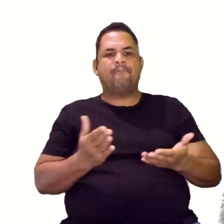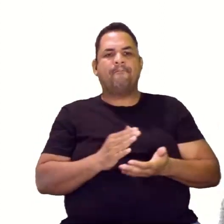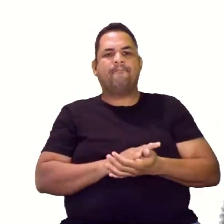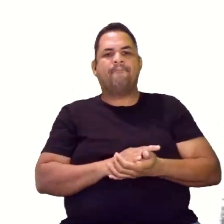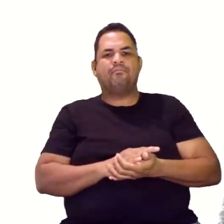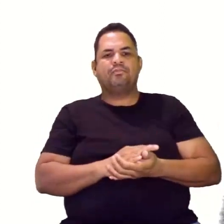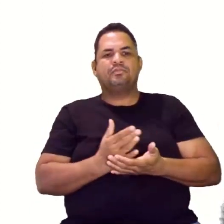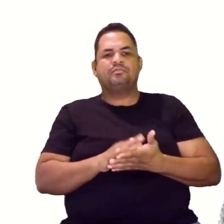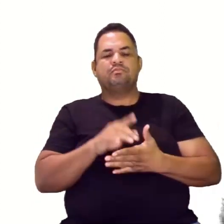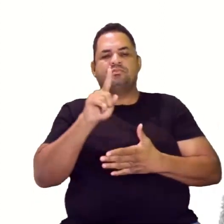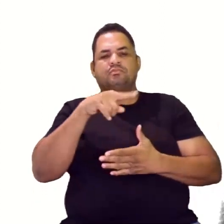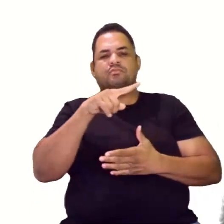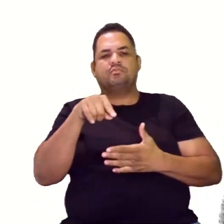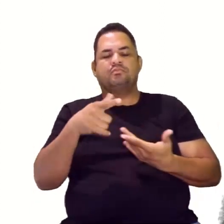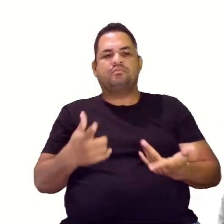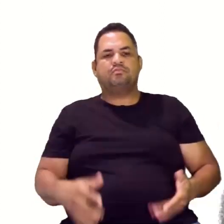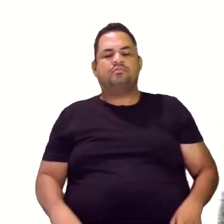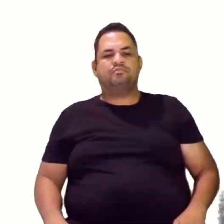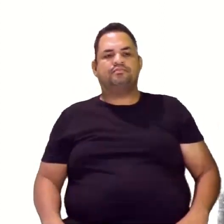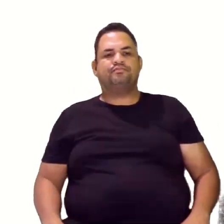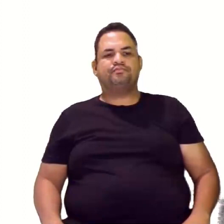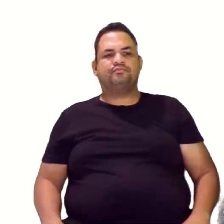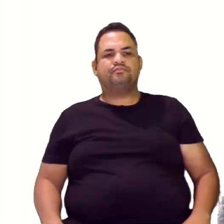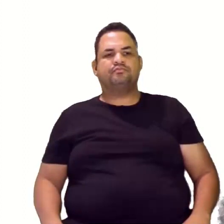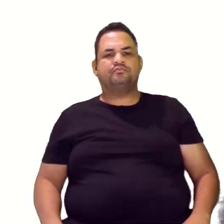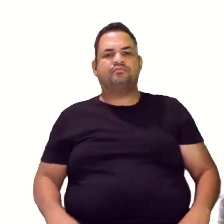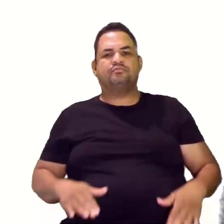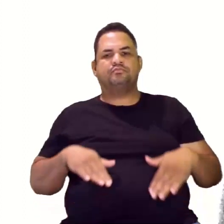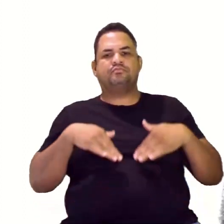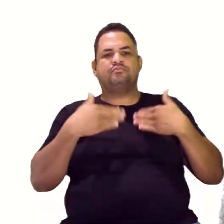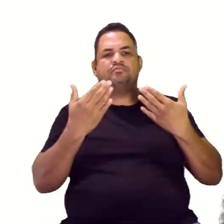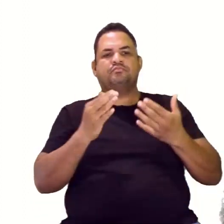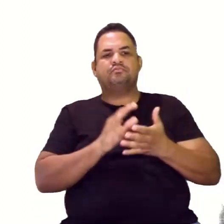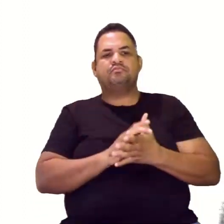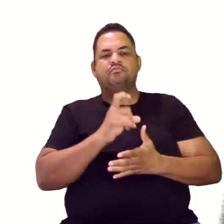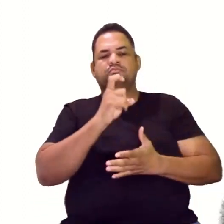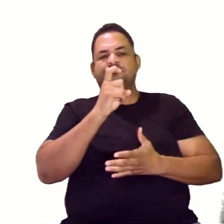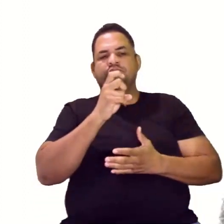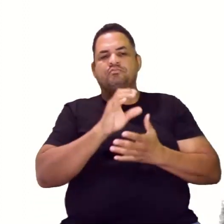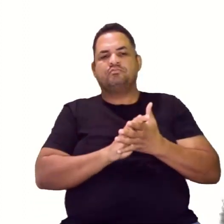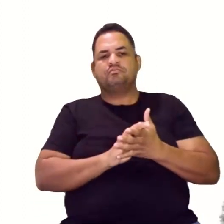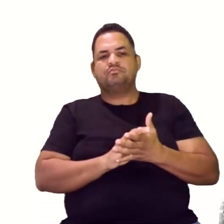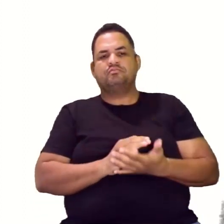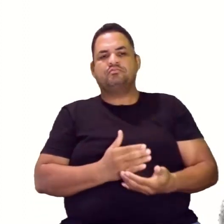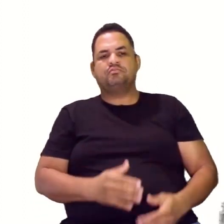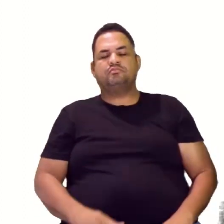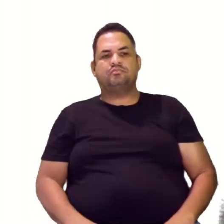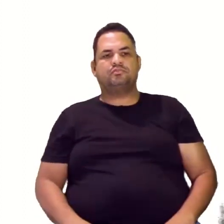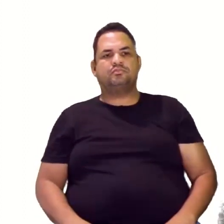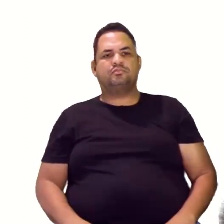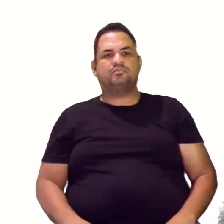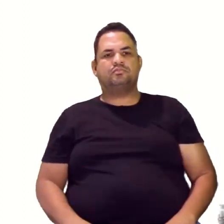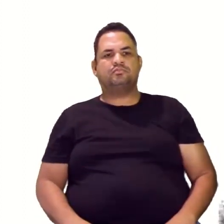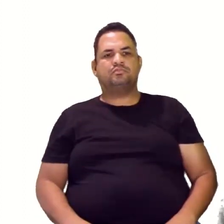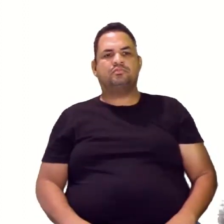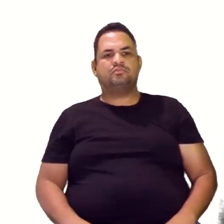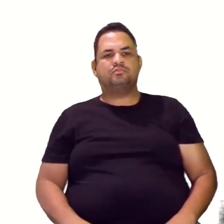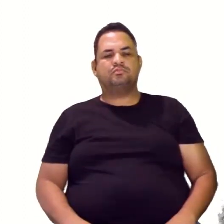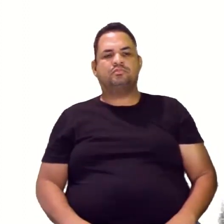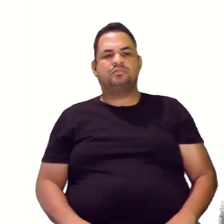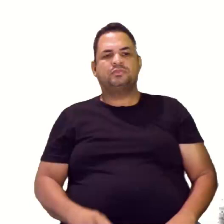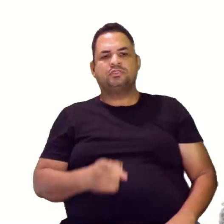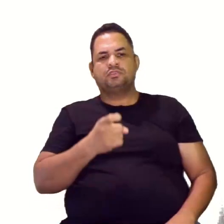a gente já conhece a curva, né? É, isso mesmo. Então, vamos lá. Quando o nosso x é 5, o nosso y é menos 1. Menos 1. Então, o x